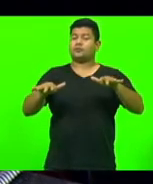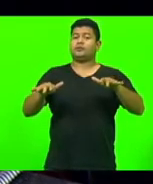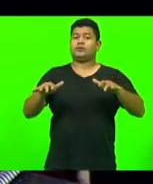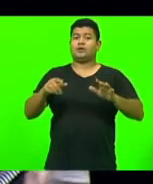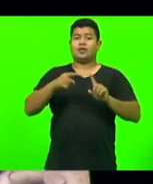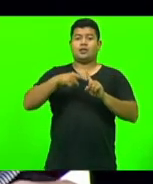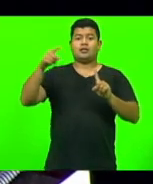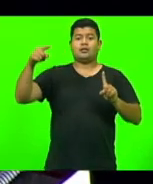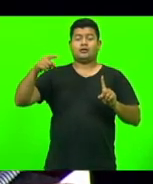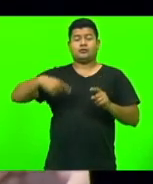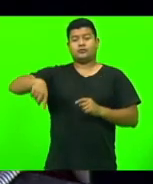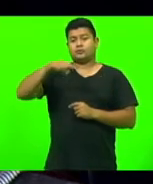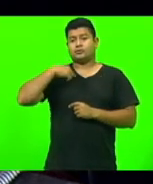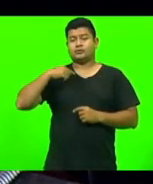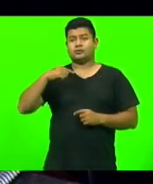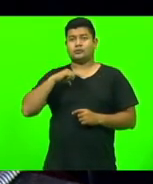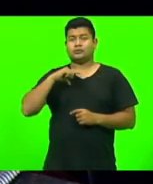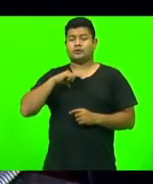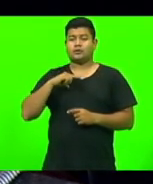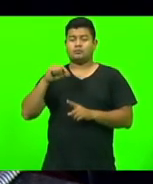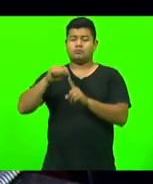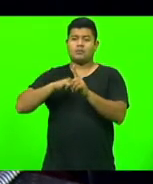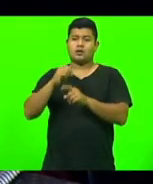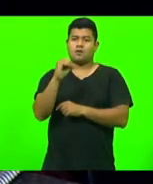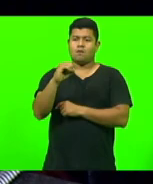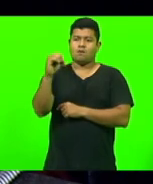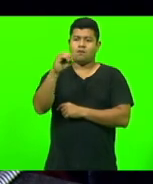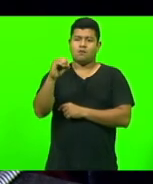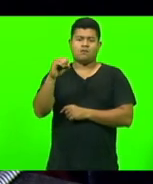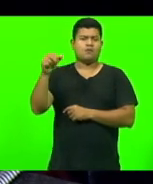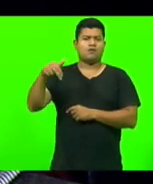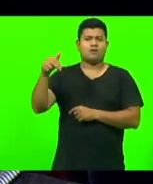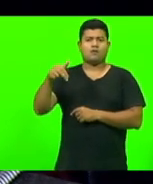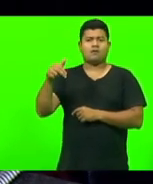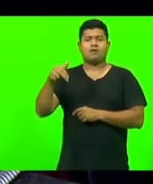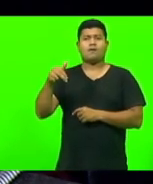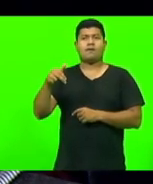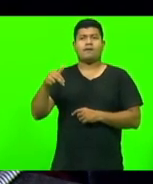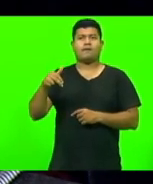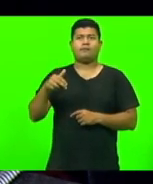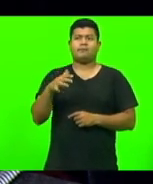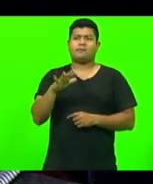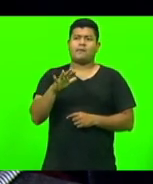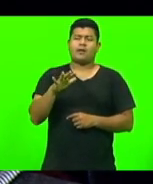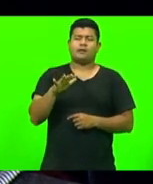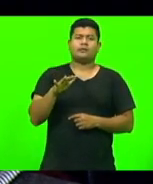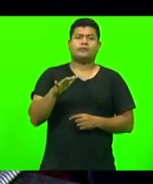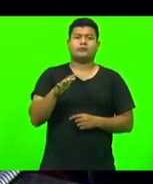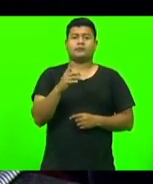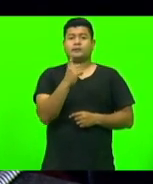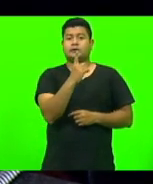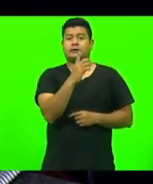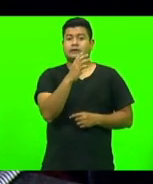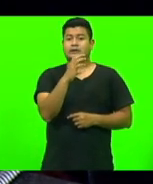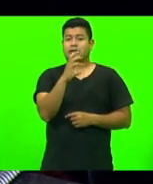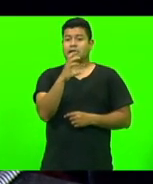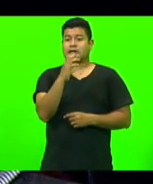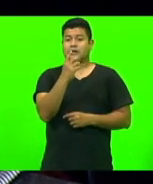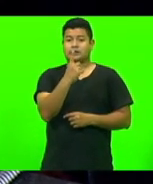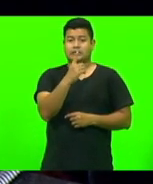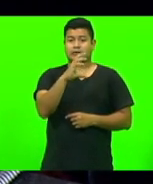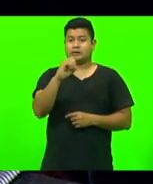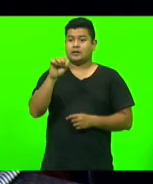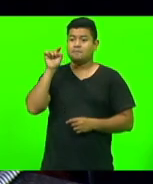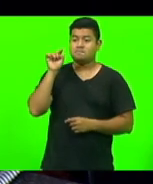dados que nós tínhamos ali de outubro, novembro, davam conta, deputado Zucchi, de 100 mil catarinenses nas filas